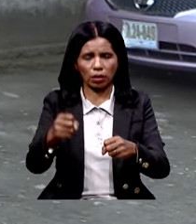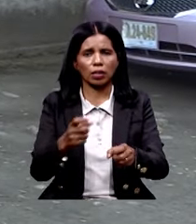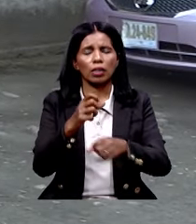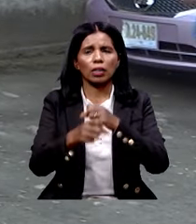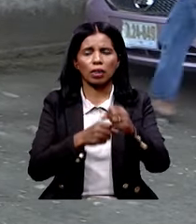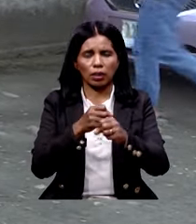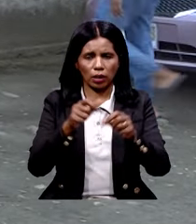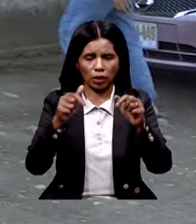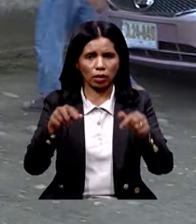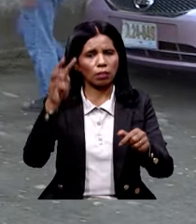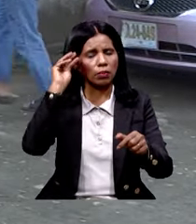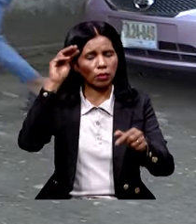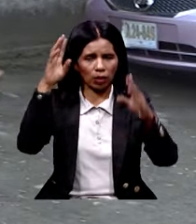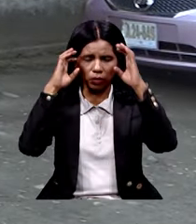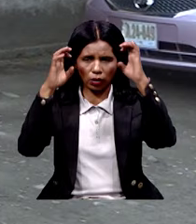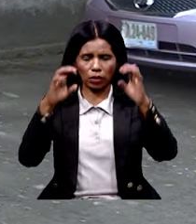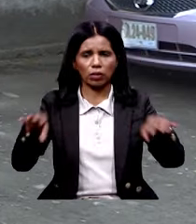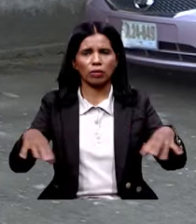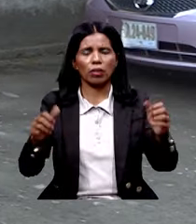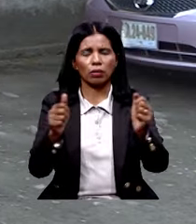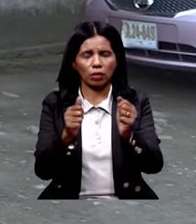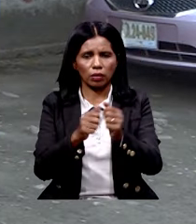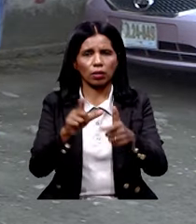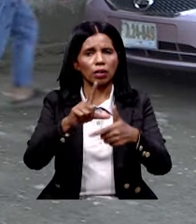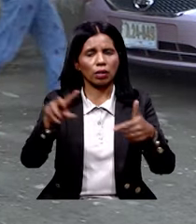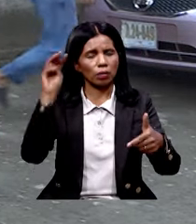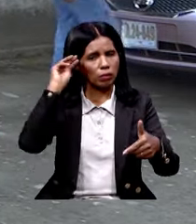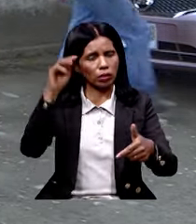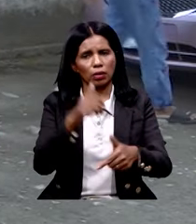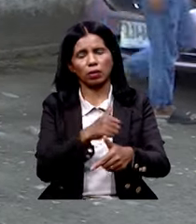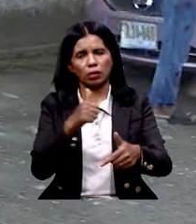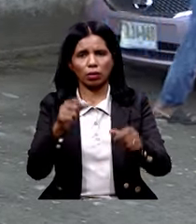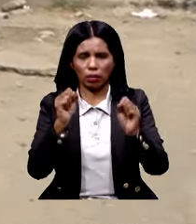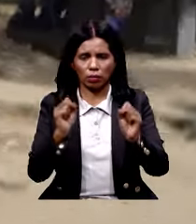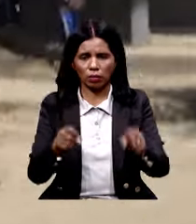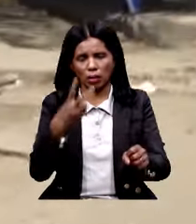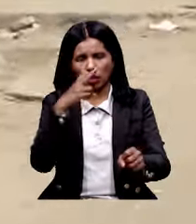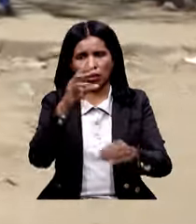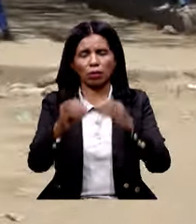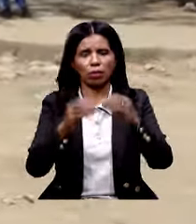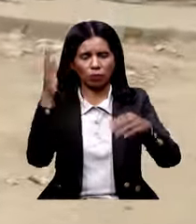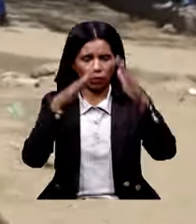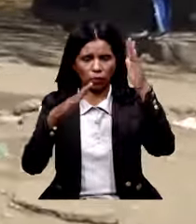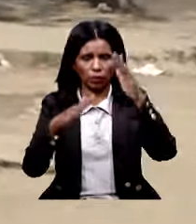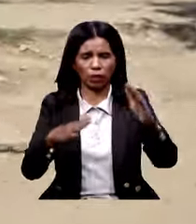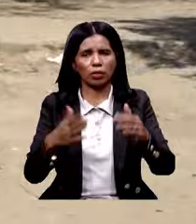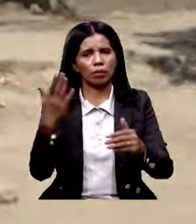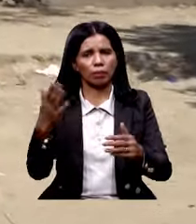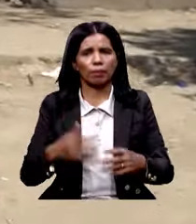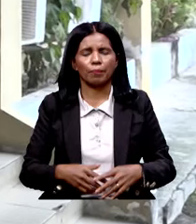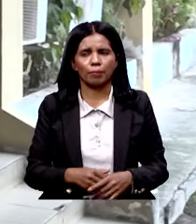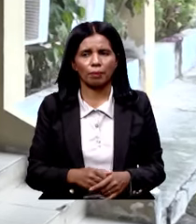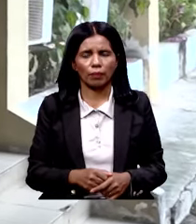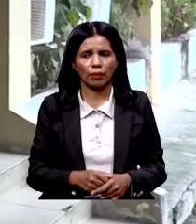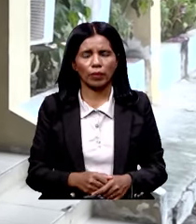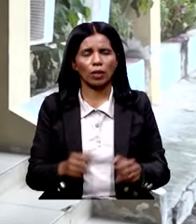atinane Ministério da Educação se coordena fale a linha ministerial onde bem soluciona problema refere. O assunto